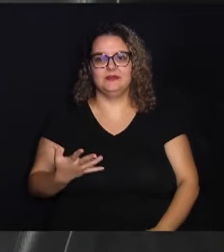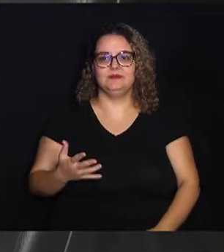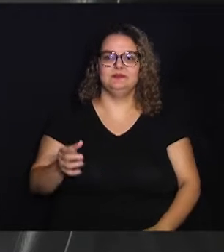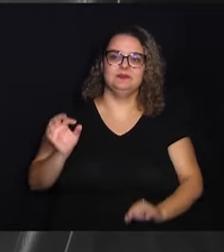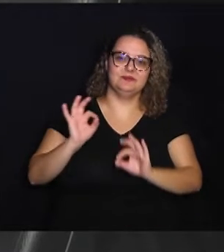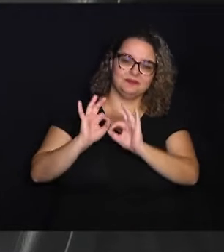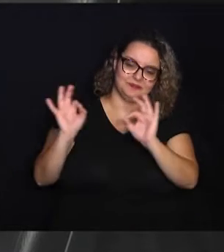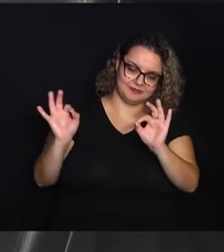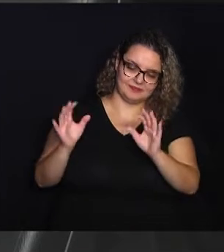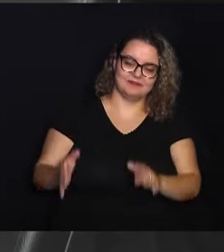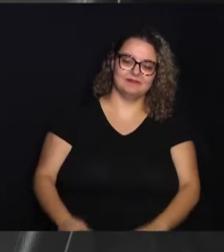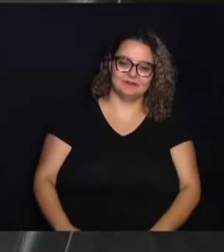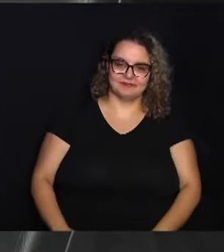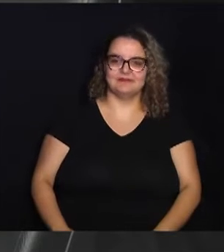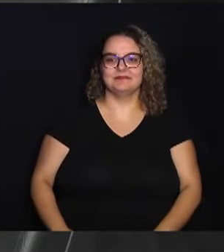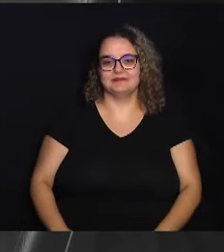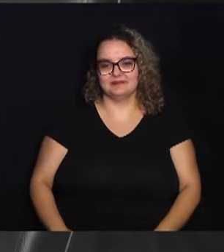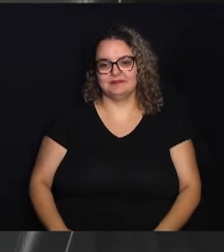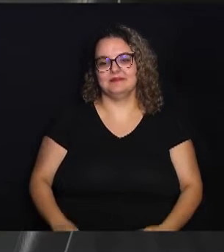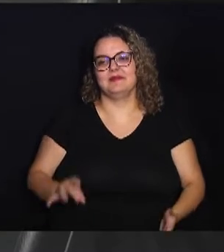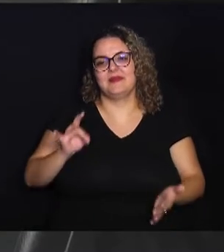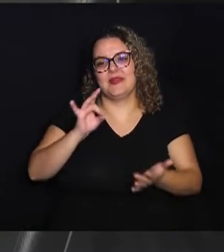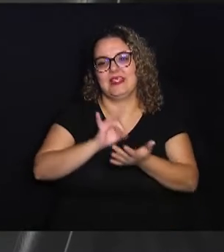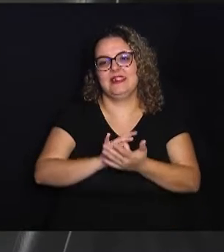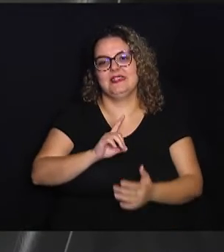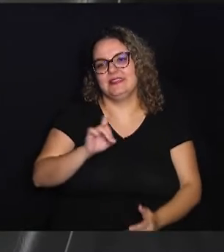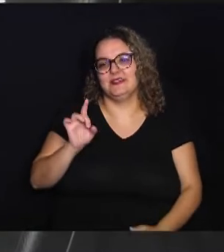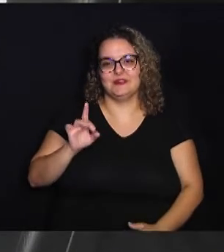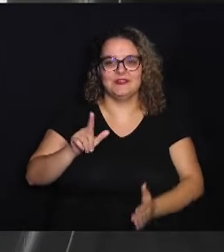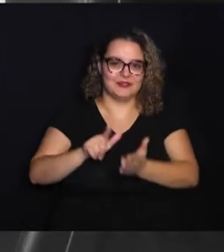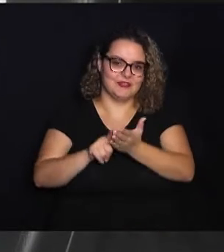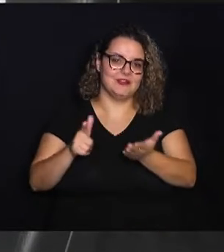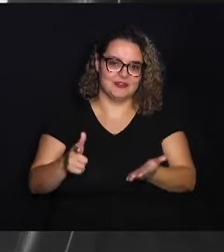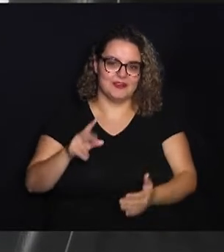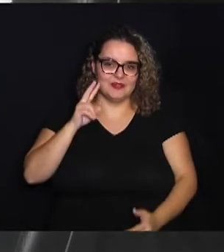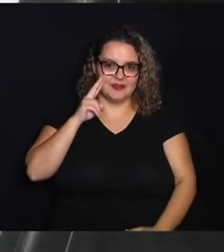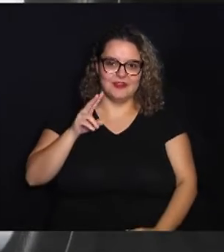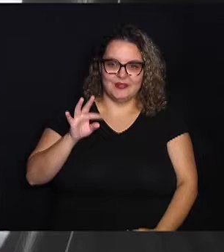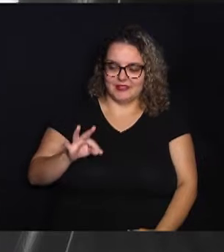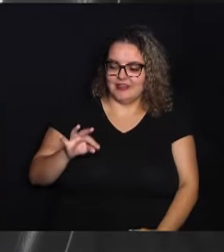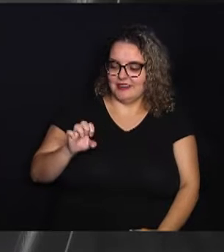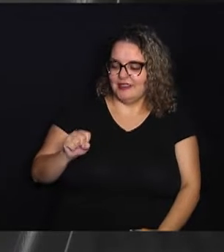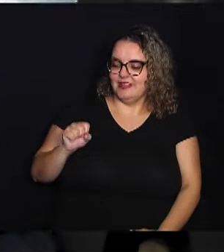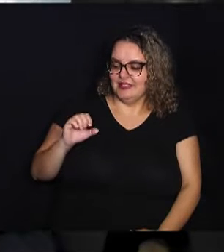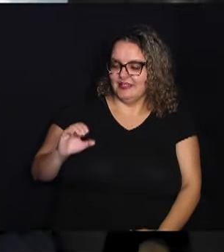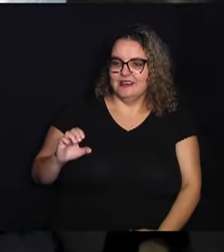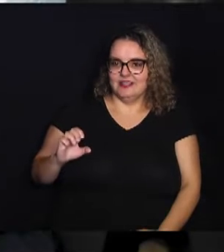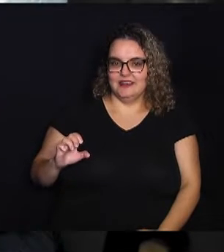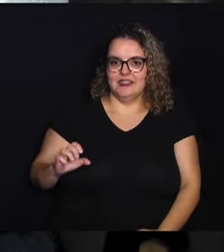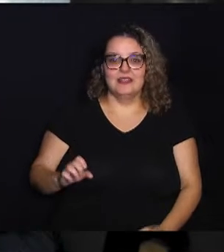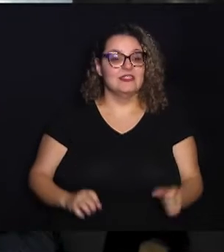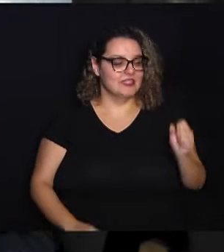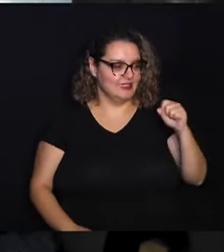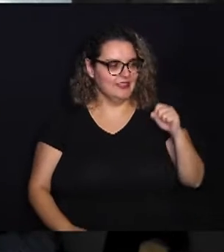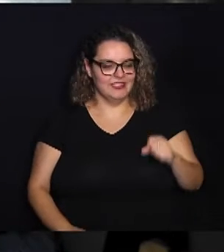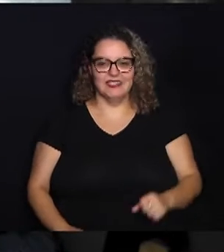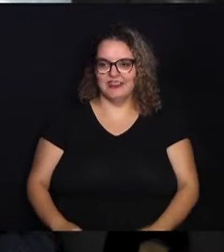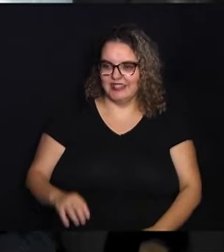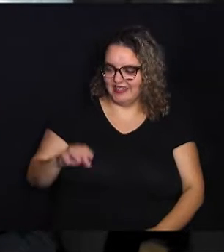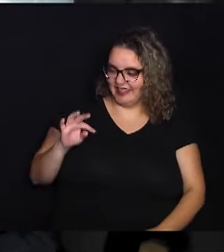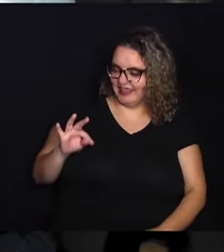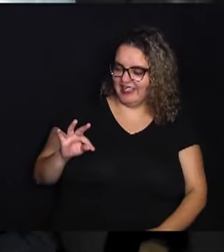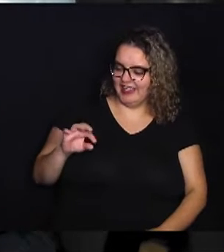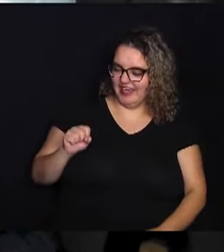né, realmente, não só no jornal, mas eu olhei do TSE mesmo, sim, né, sim. o aplicativo do TSE. E tava lá